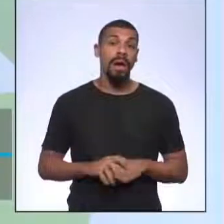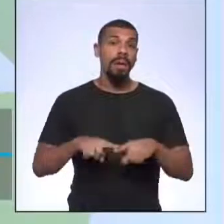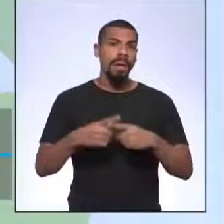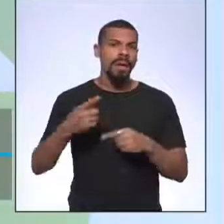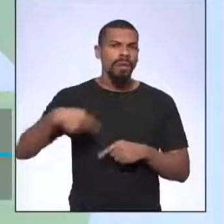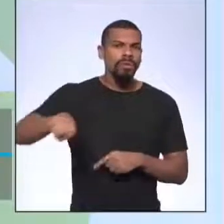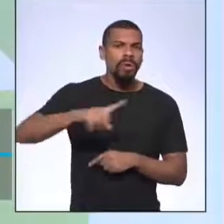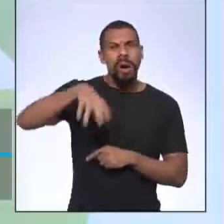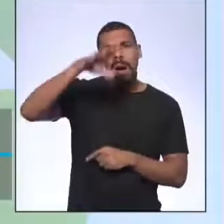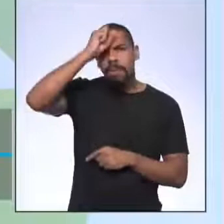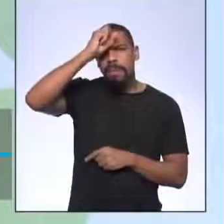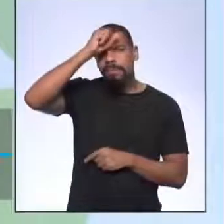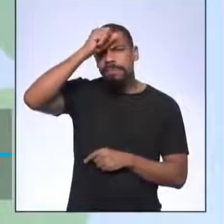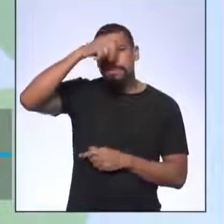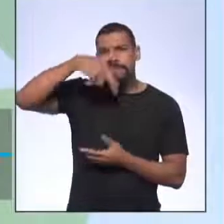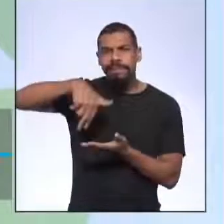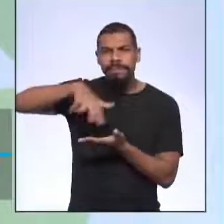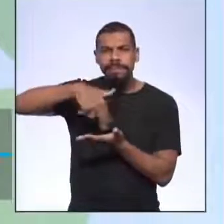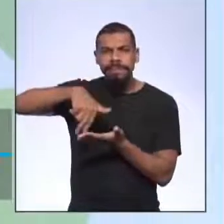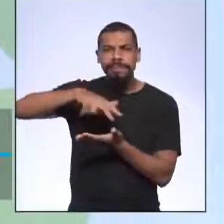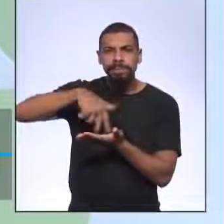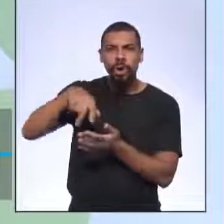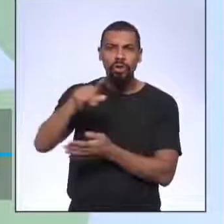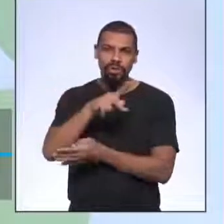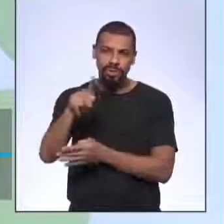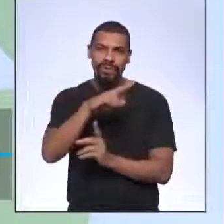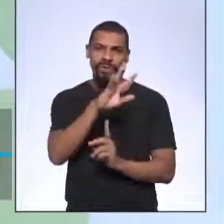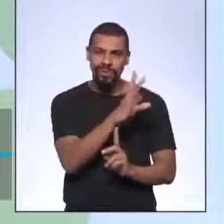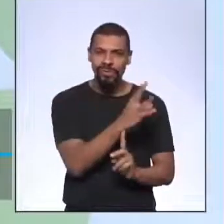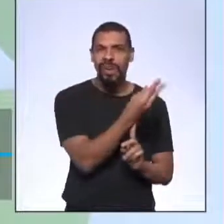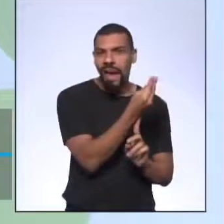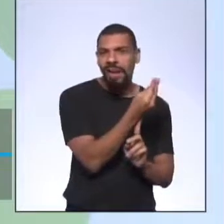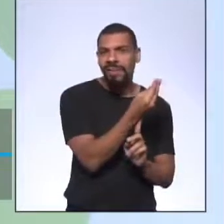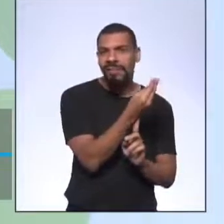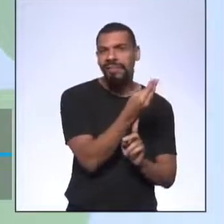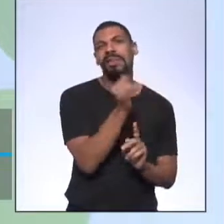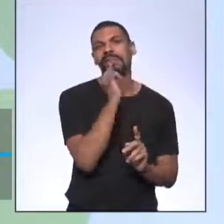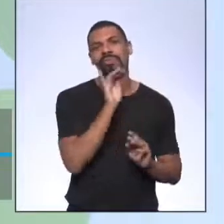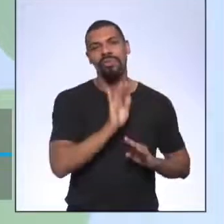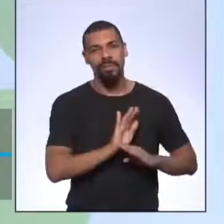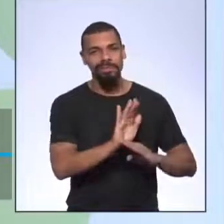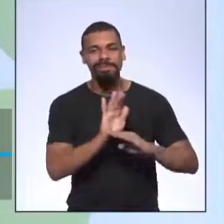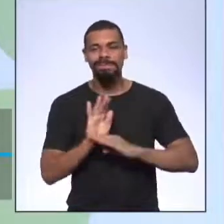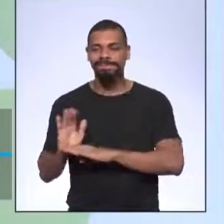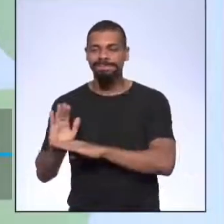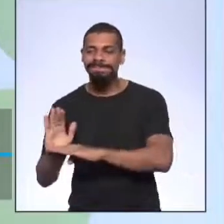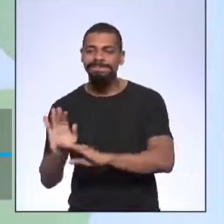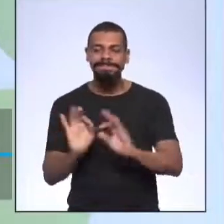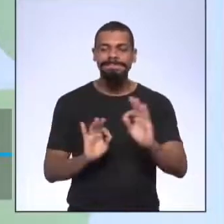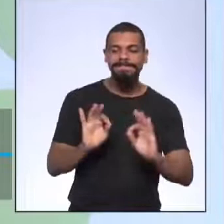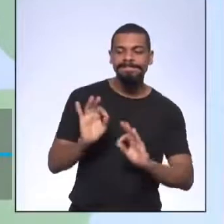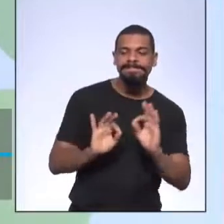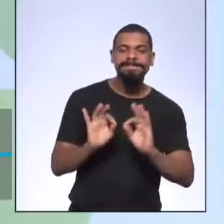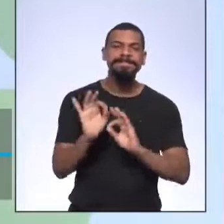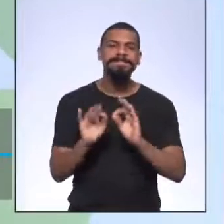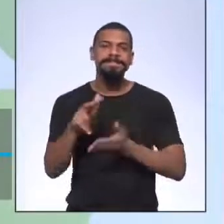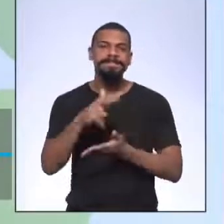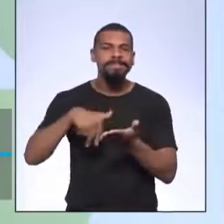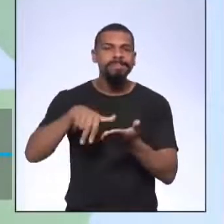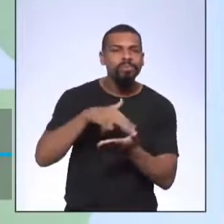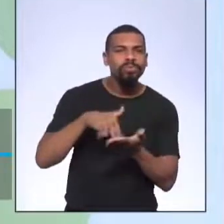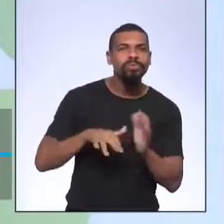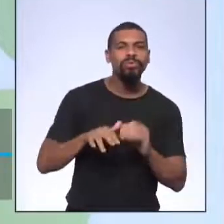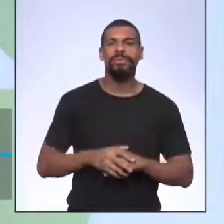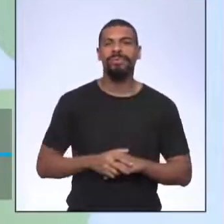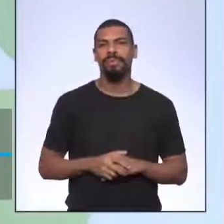acaba aprendendo a dançar e aí os professores de arte acabam ajudando aí né a montagem dessa coreografia